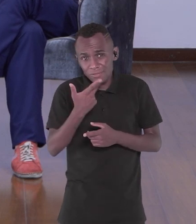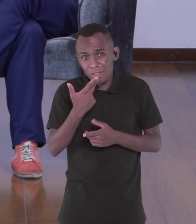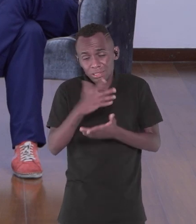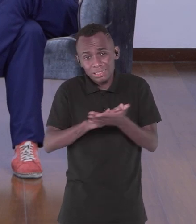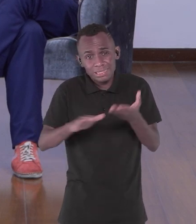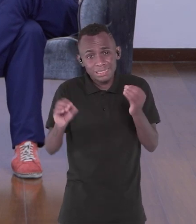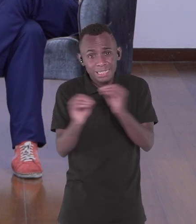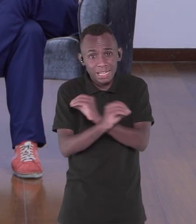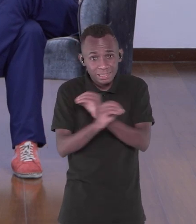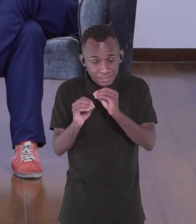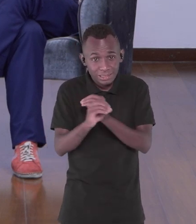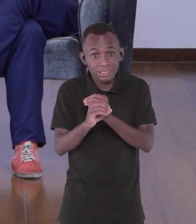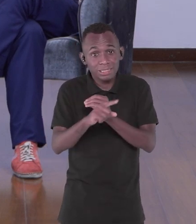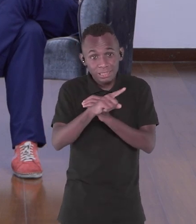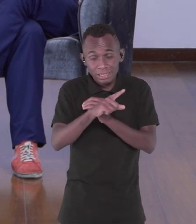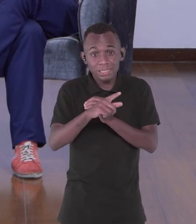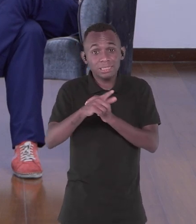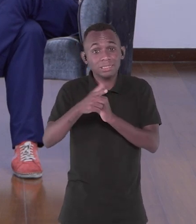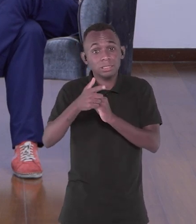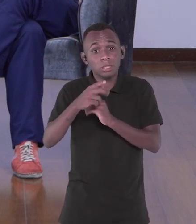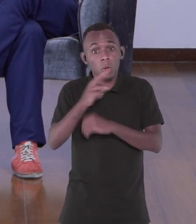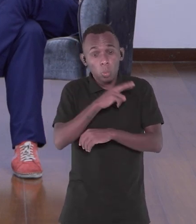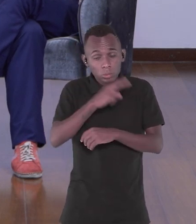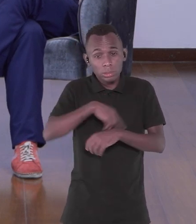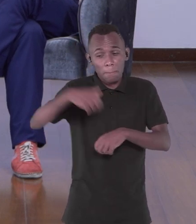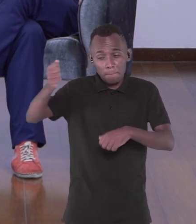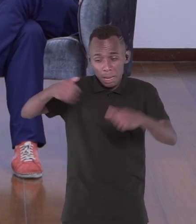nada. E ele destruiu cidades inteiras.